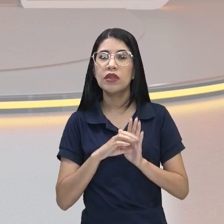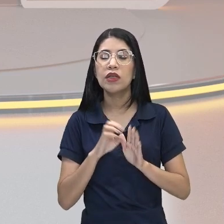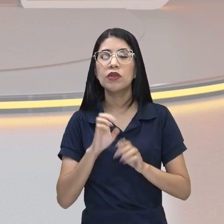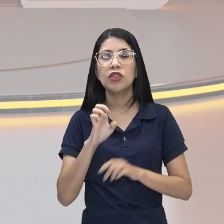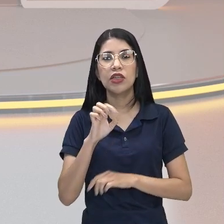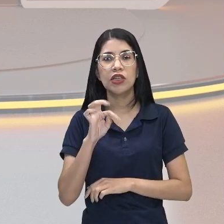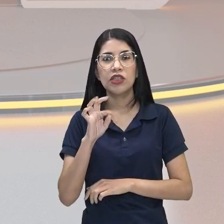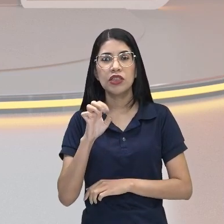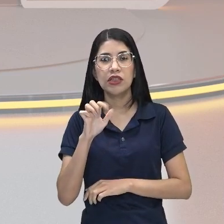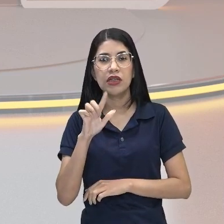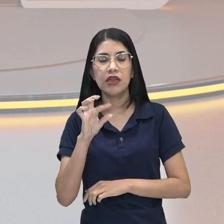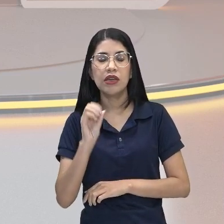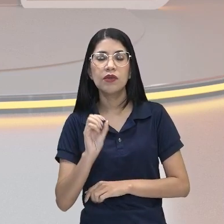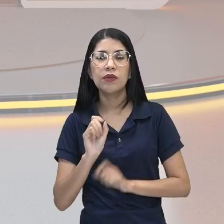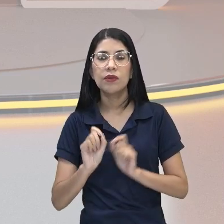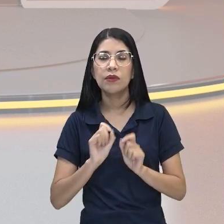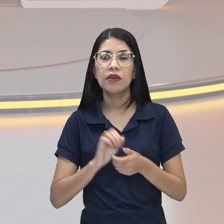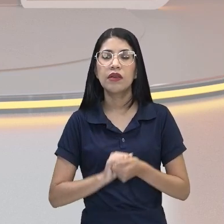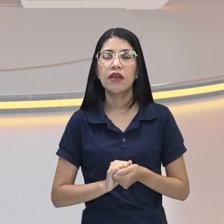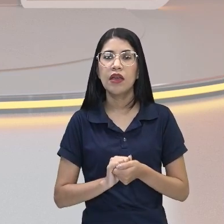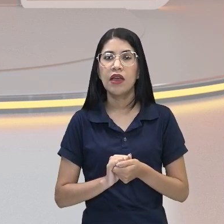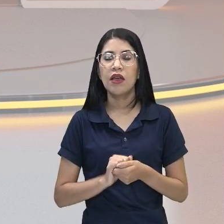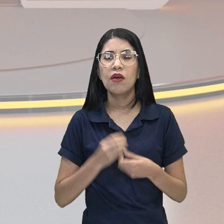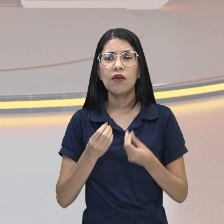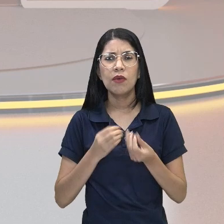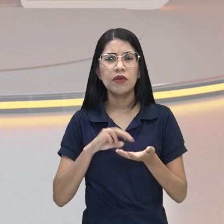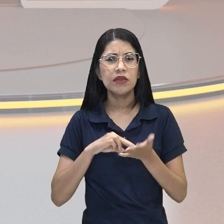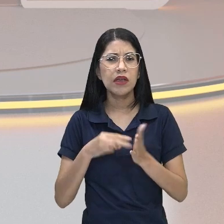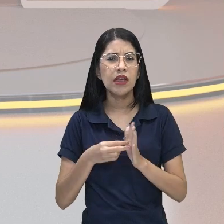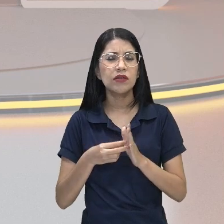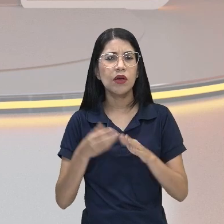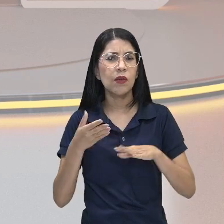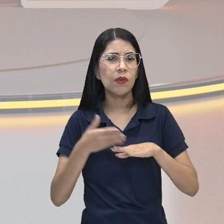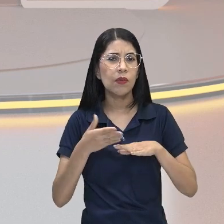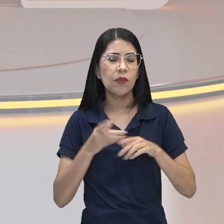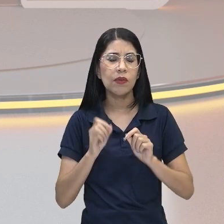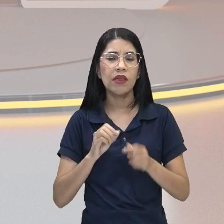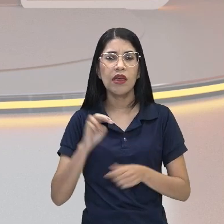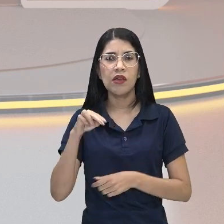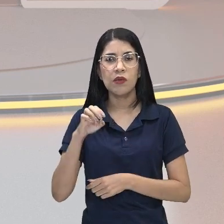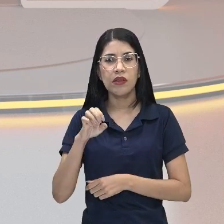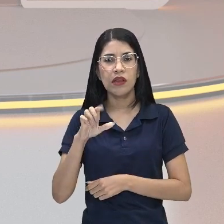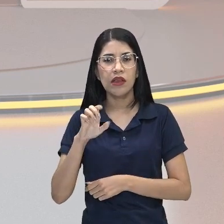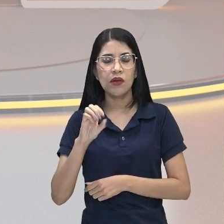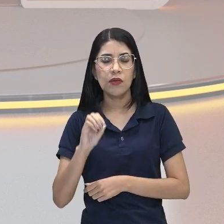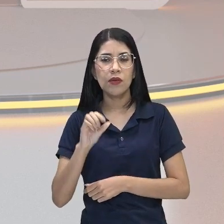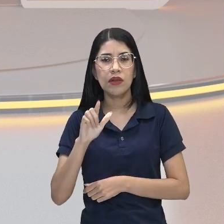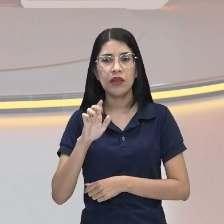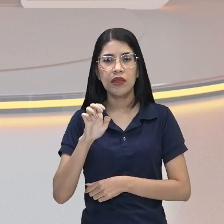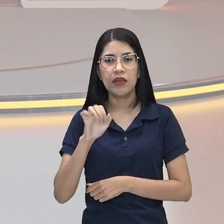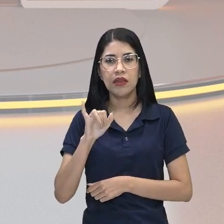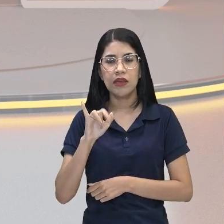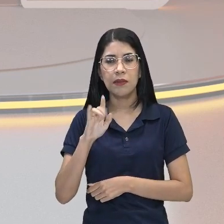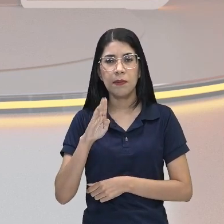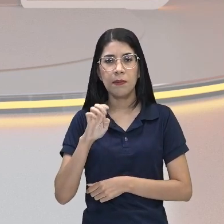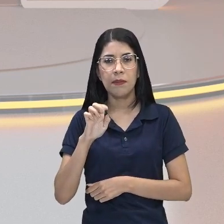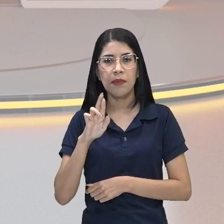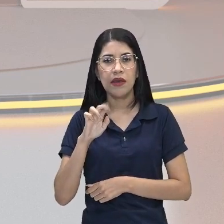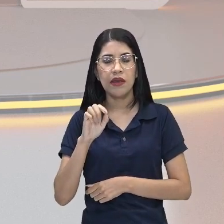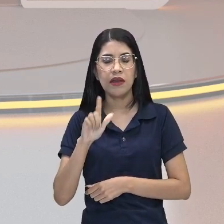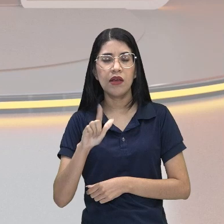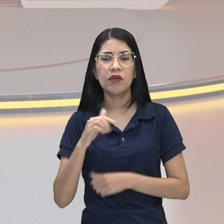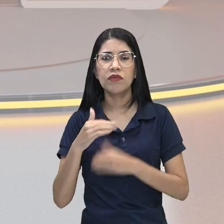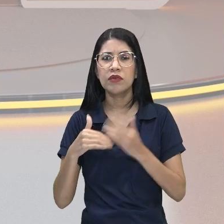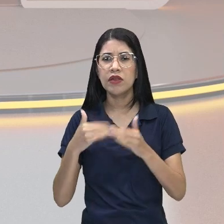a concepção contemporânea do Estado, que é o Estado neoliberal, que aí começou a se desenvolver